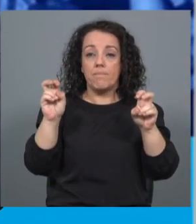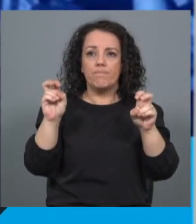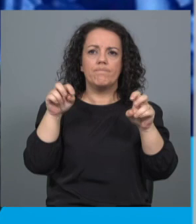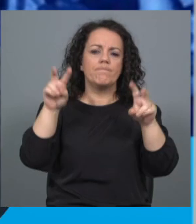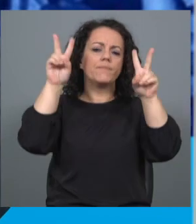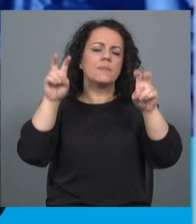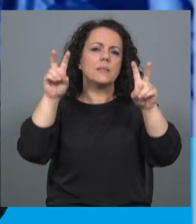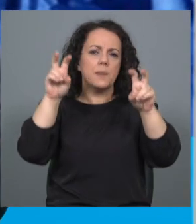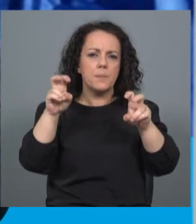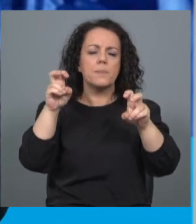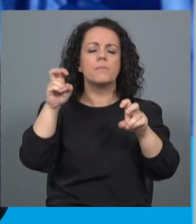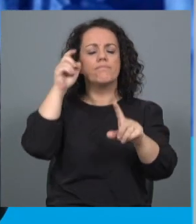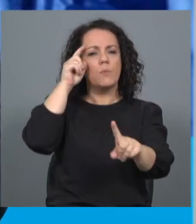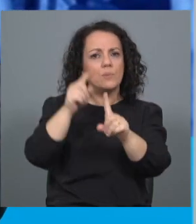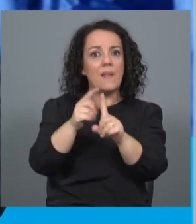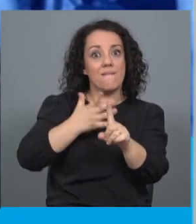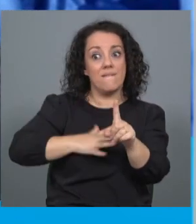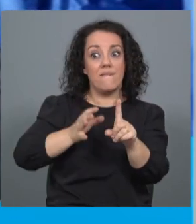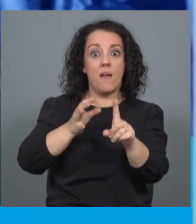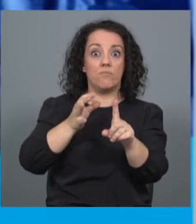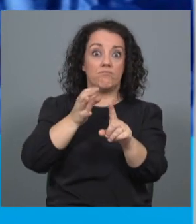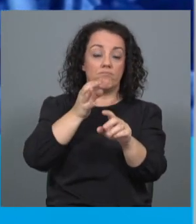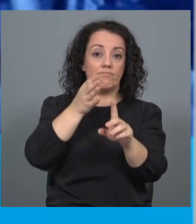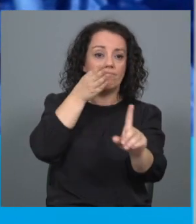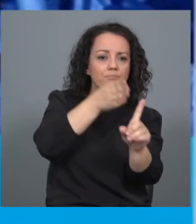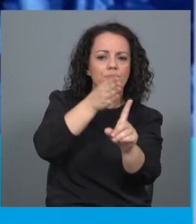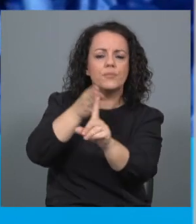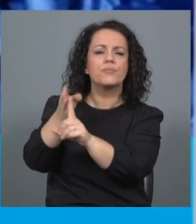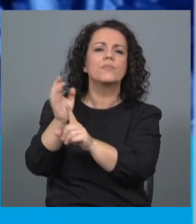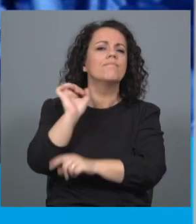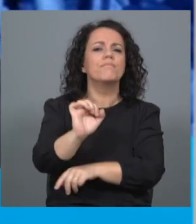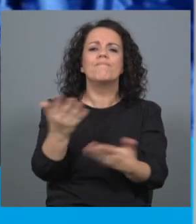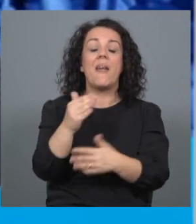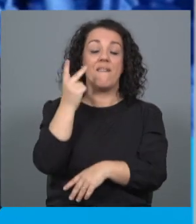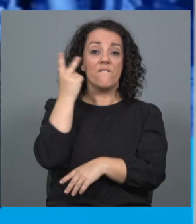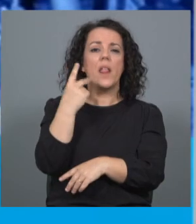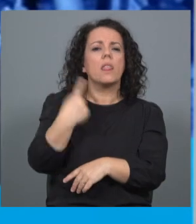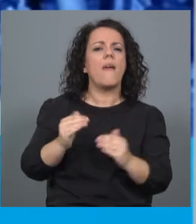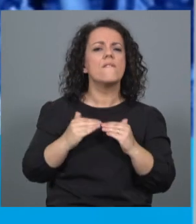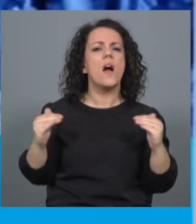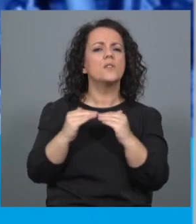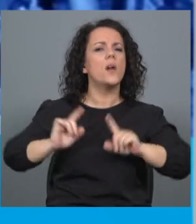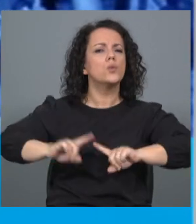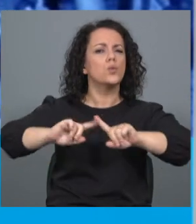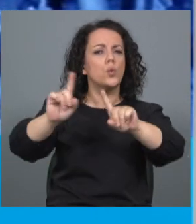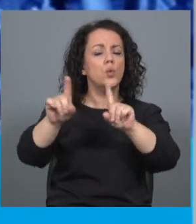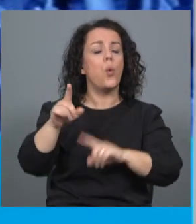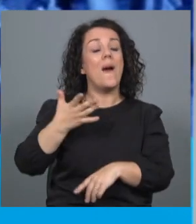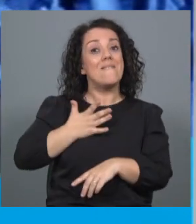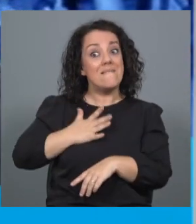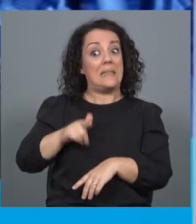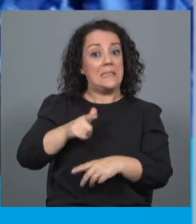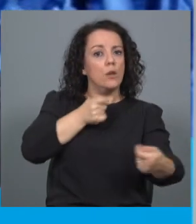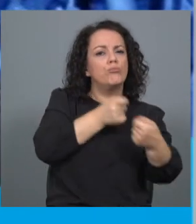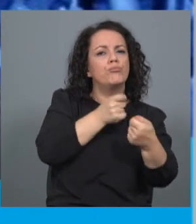pretendemos que seja abordada é de tocar todas as fases da vida. E como disse muito bem,